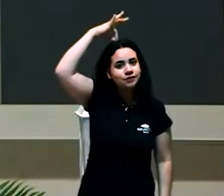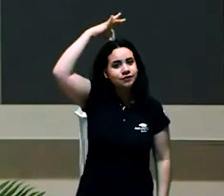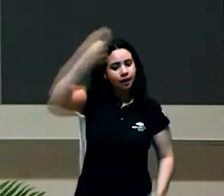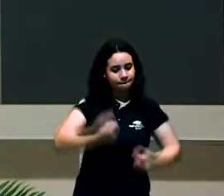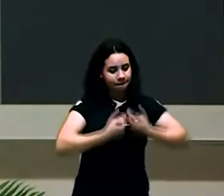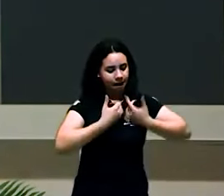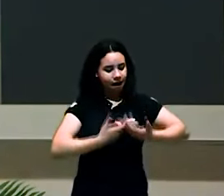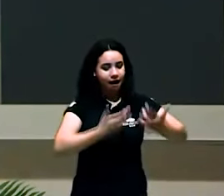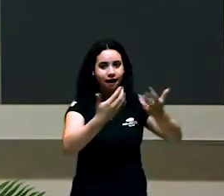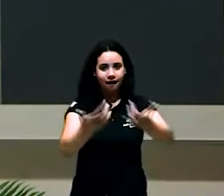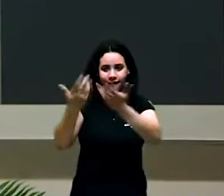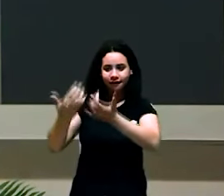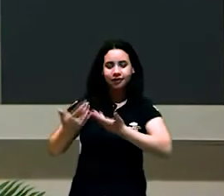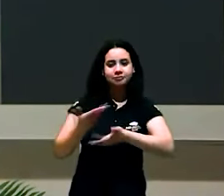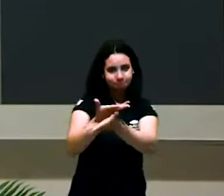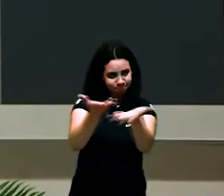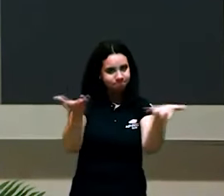Deveríamos amar,